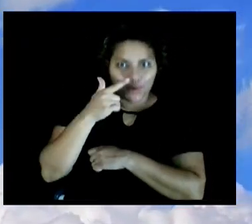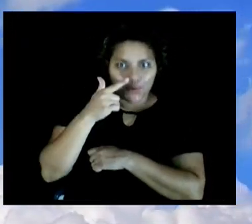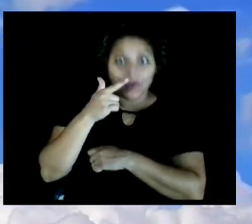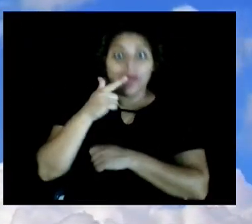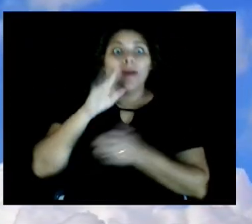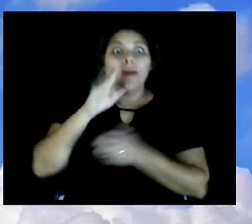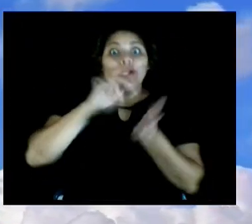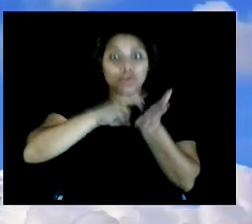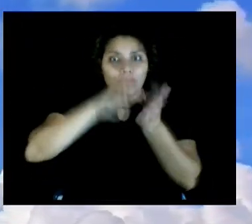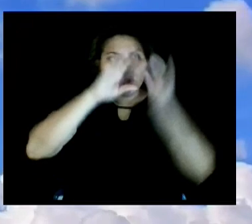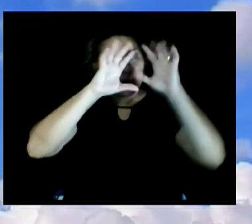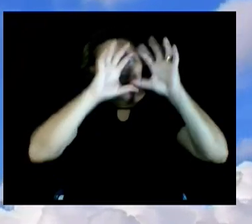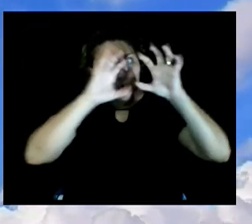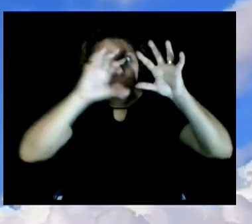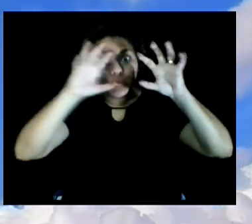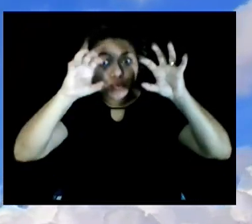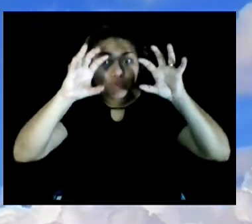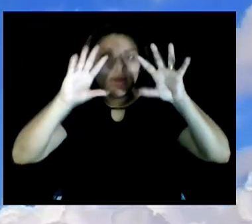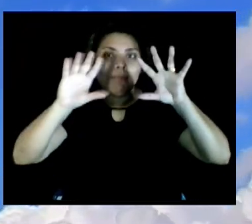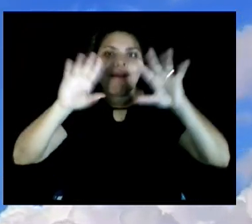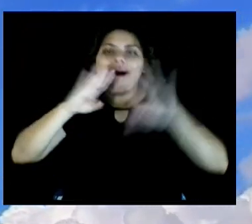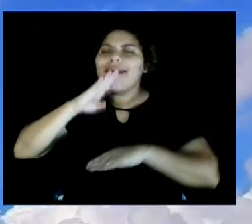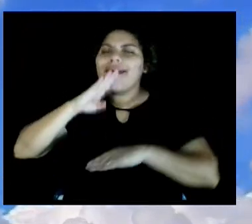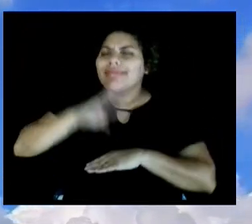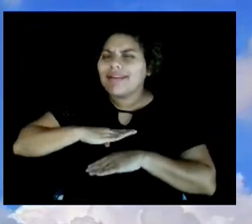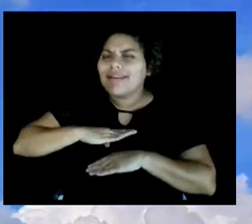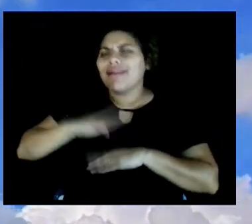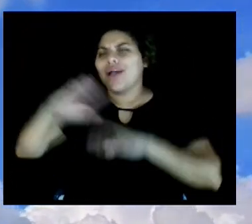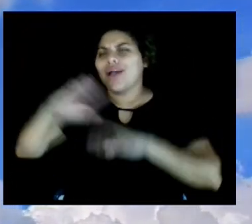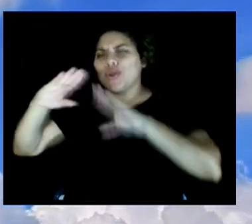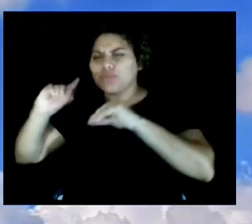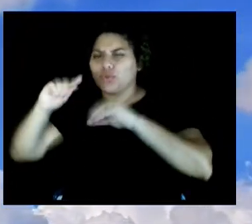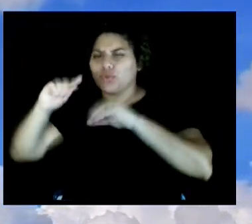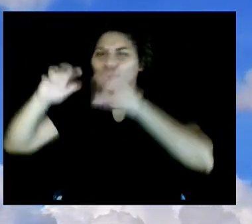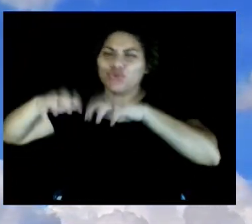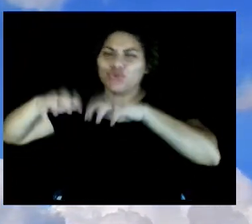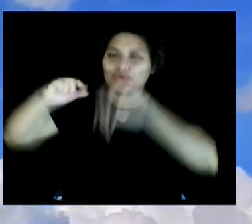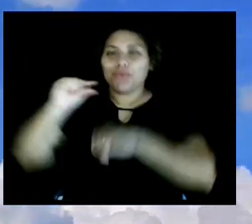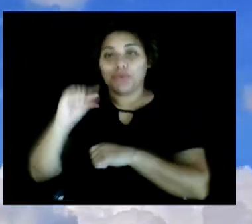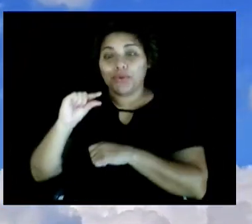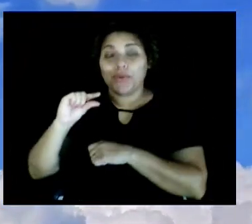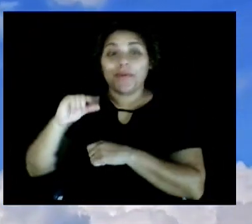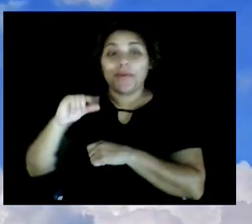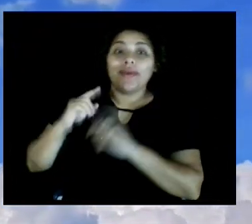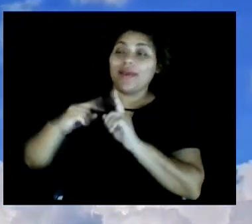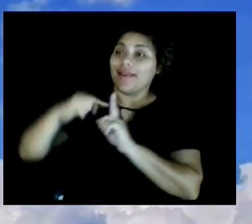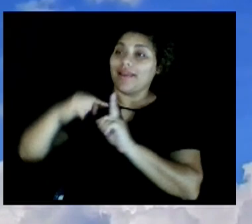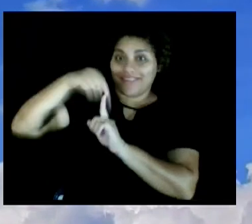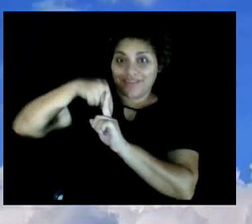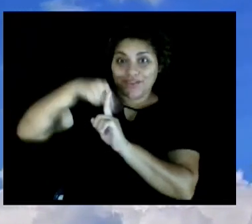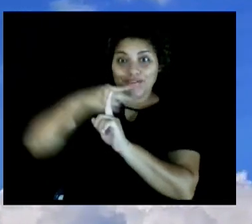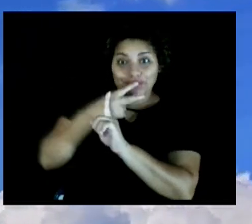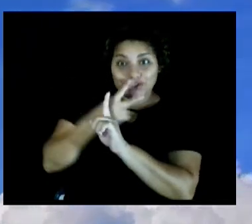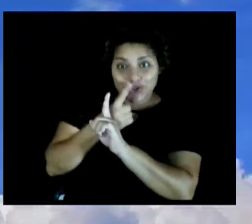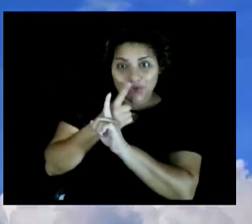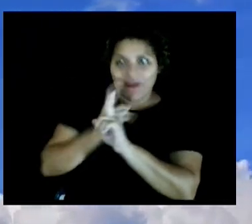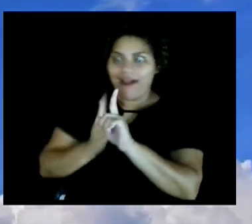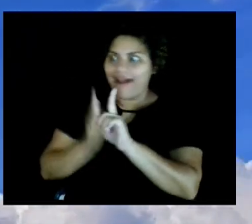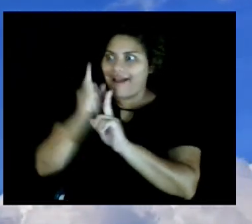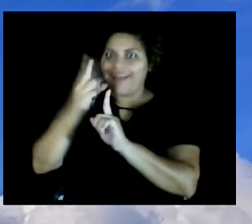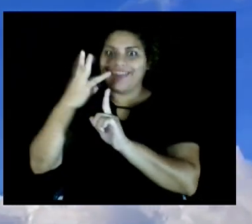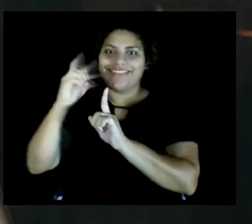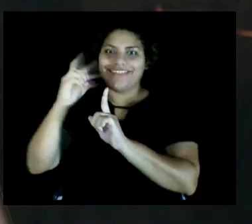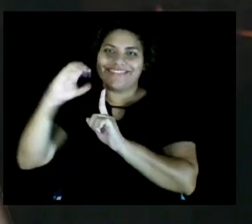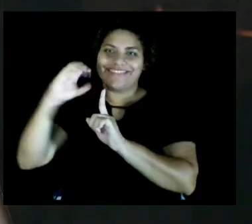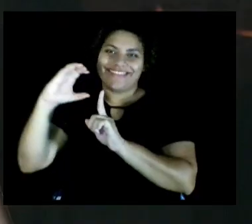de chuva à tarde e à noite. Mínima 21, máxima 30 para domingo. Foi para você a previsão do tempo para este fim